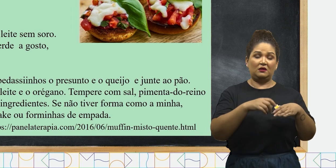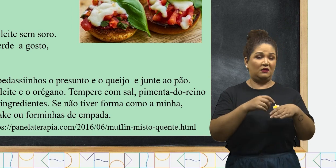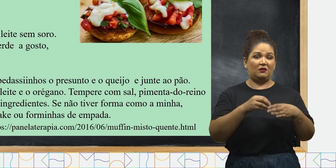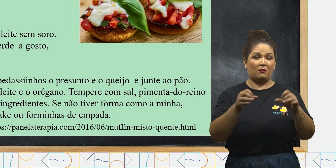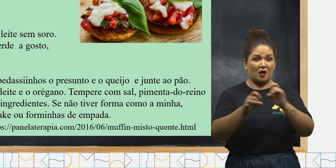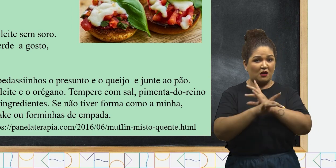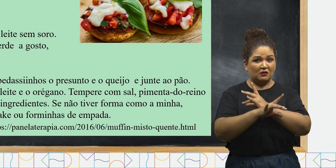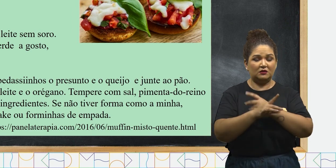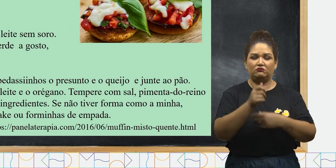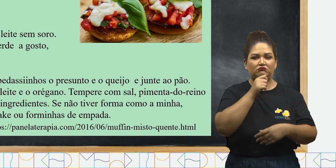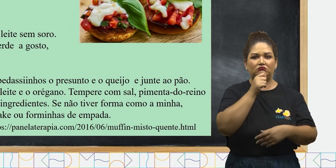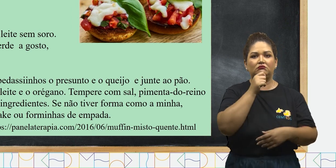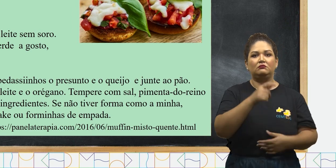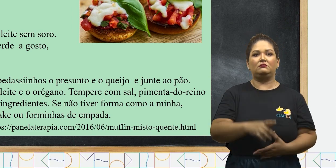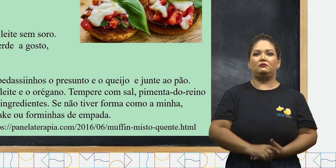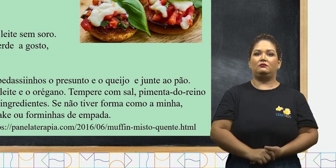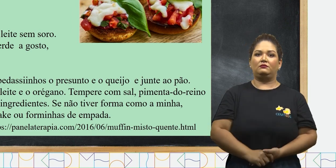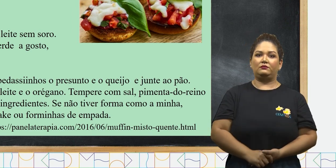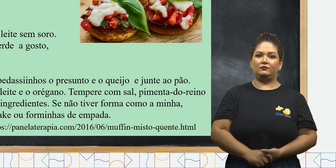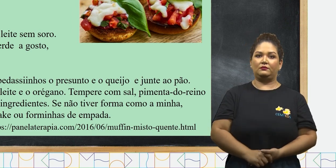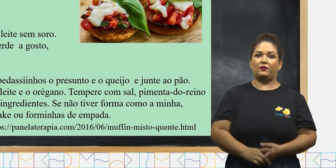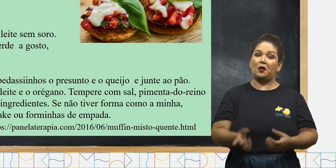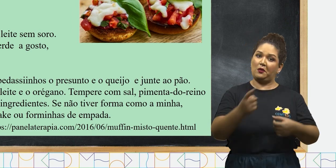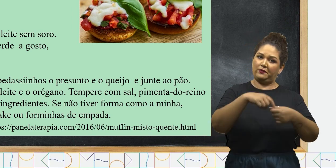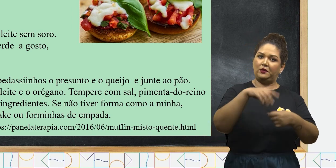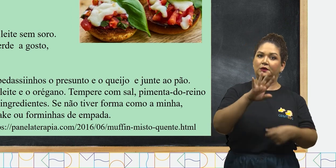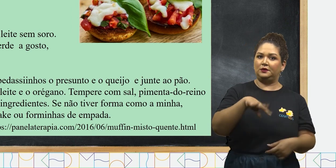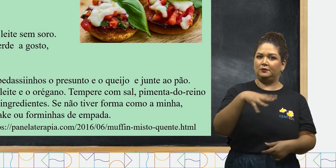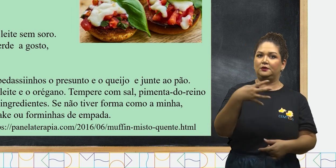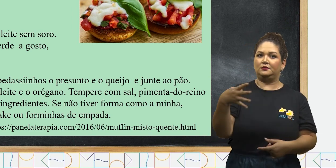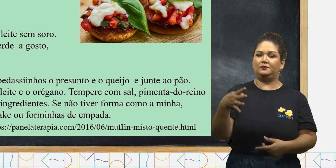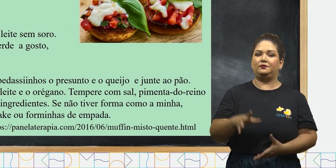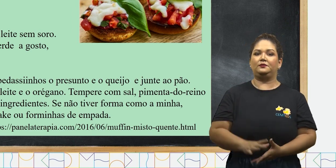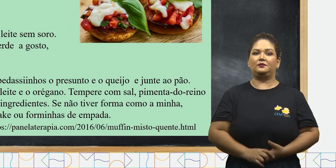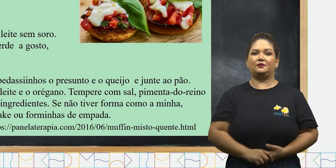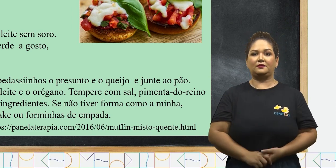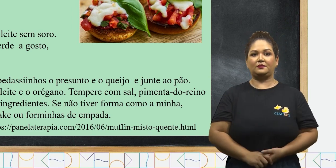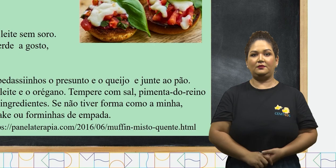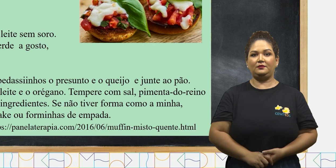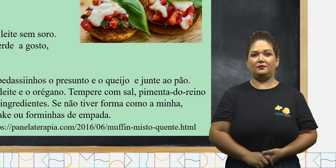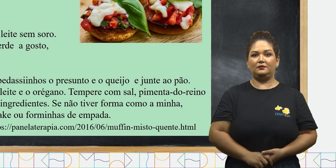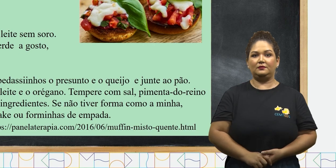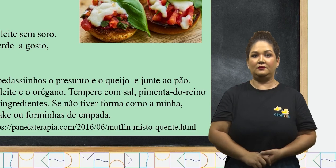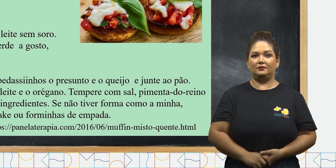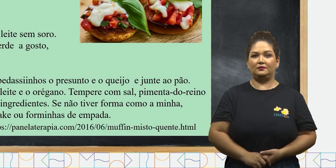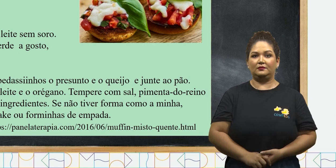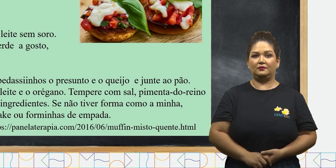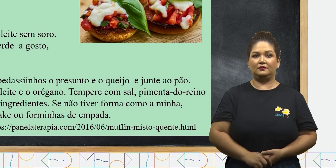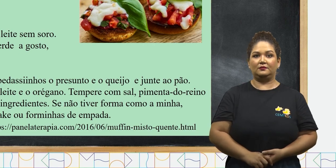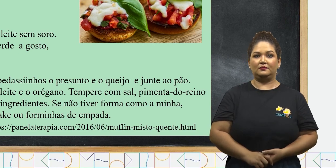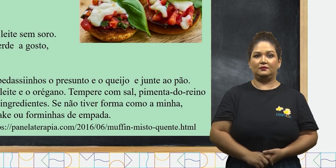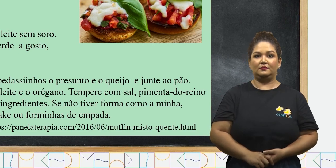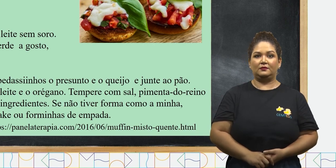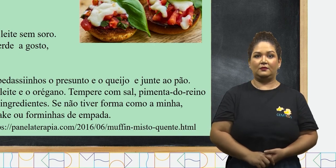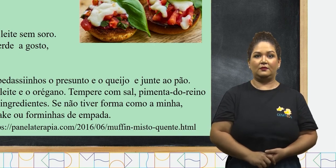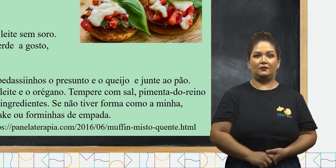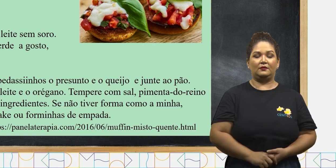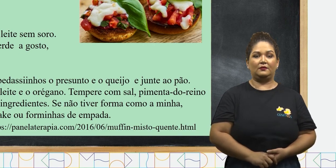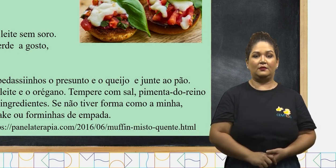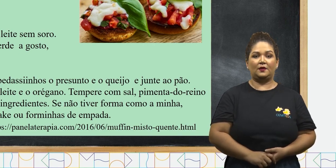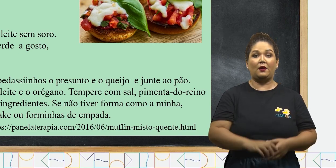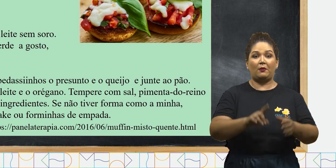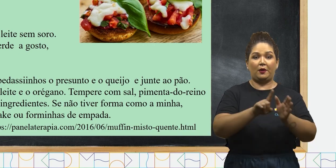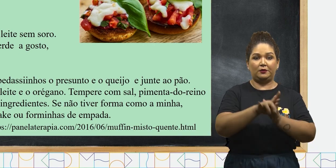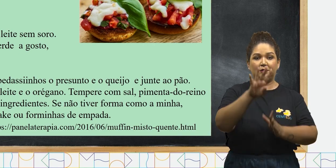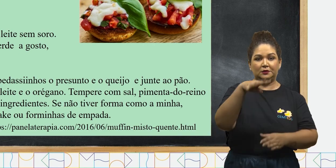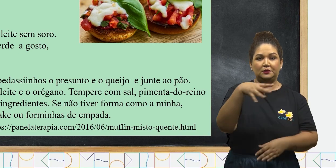estaria incompleta. Voltemos à tabela de revisão. Marquemos um X